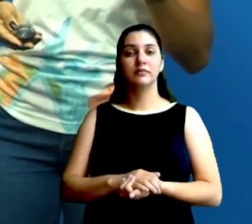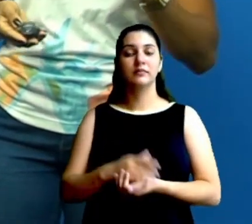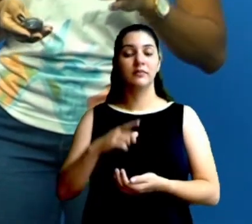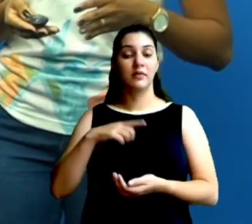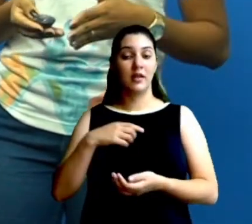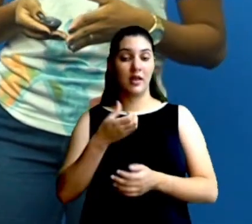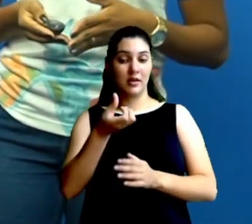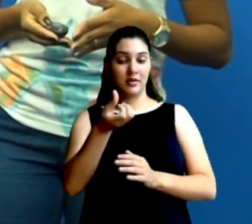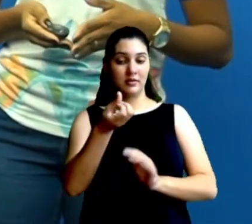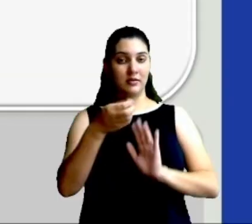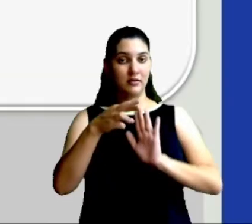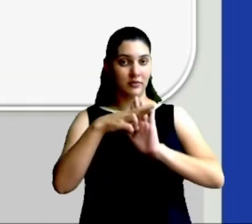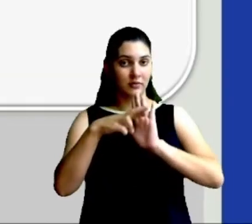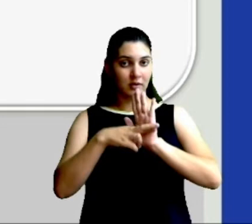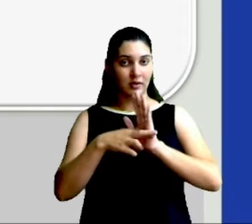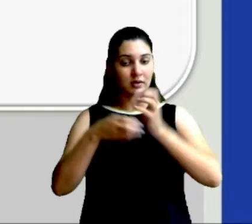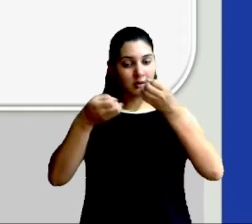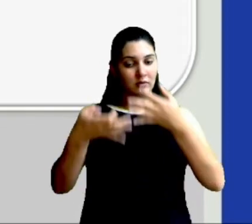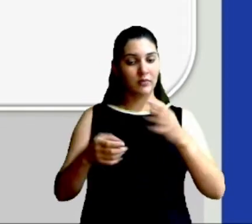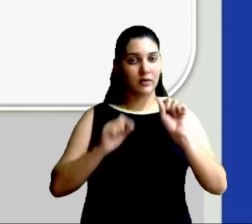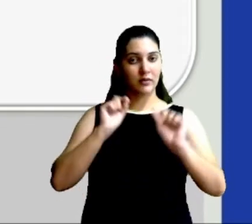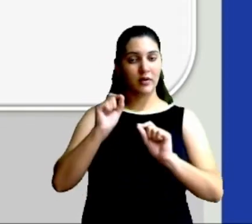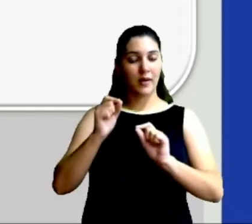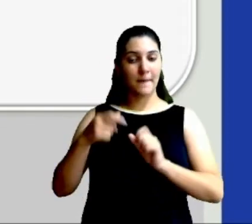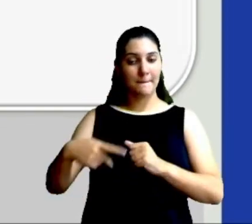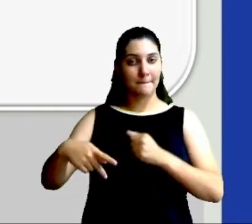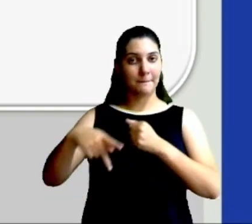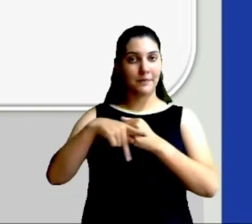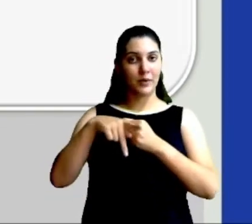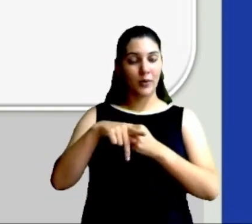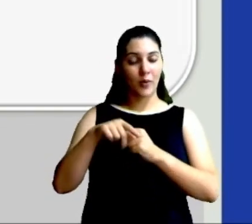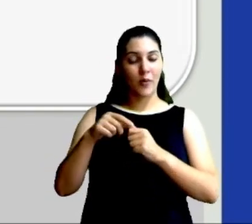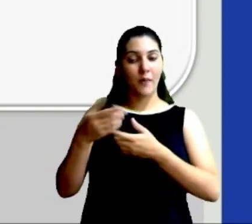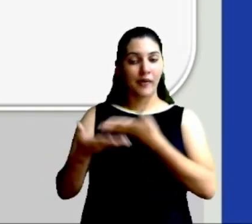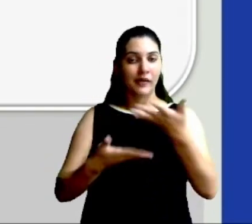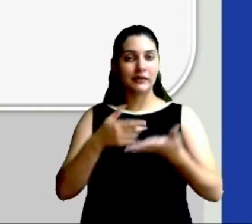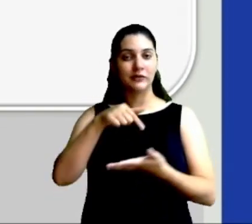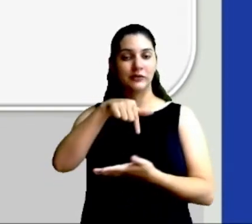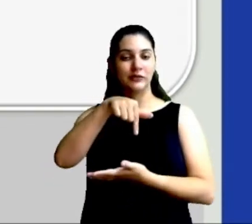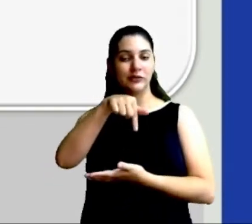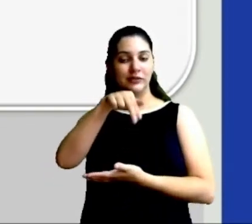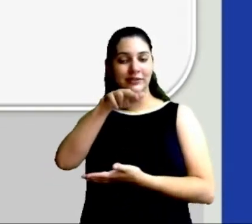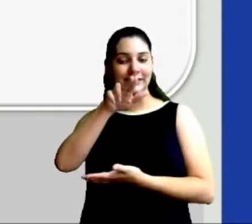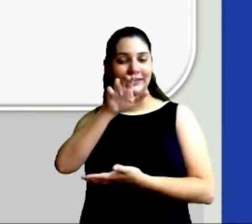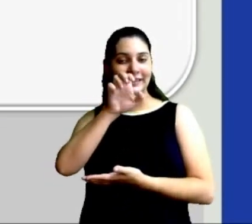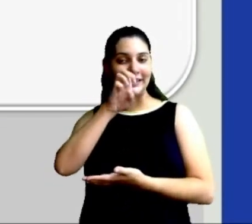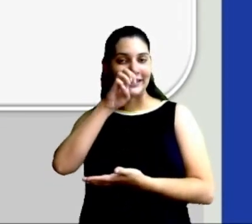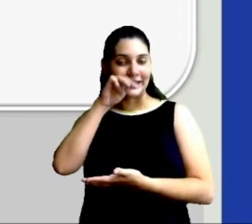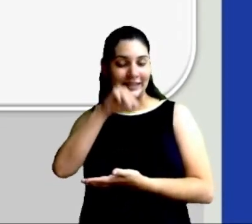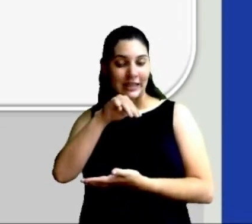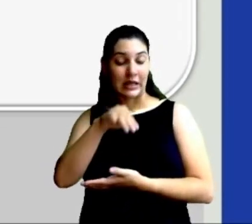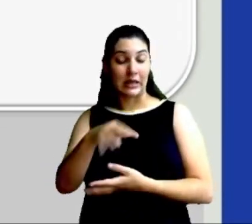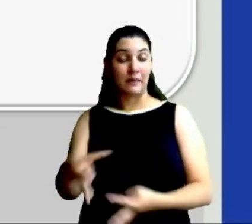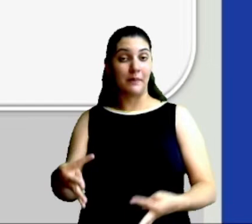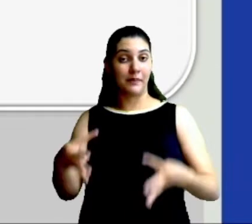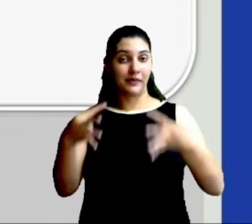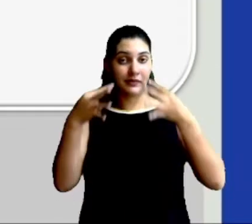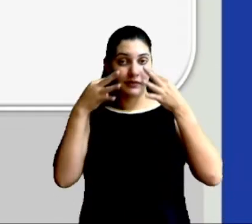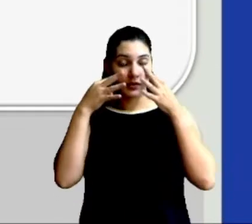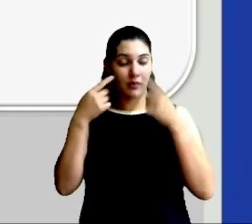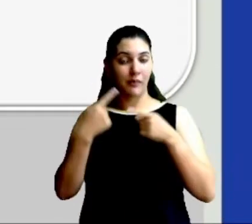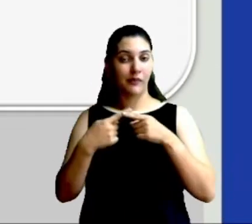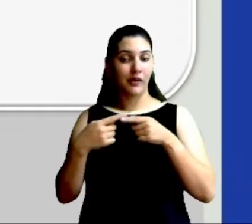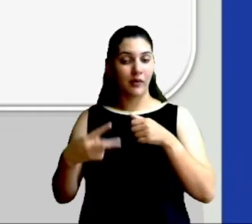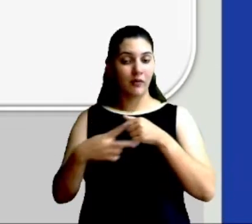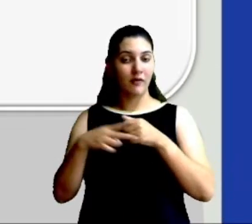sexta regrinha, que diz assim, ó, pronome relativo quem. Então, presta bem atenção que o verbo pode